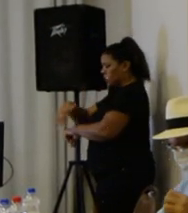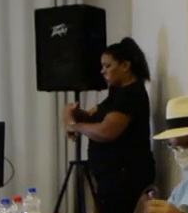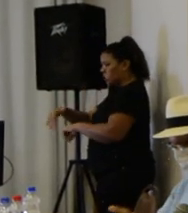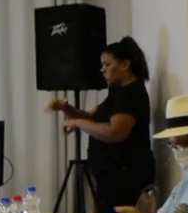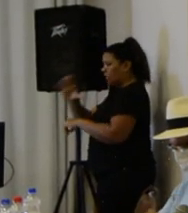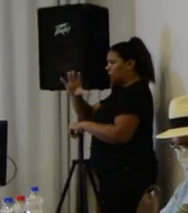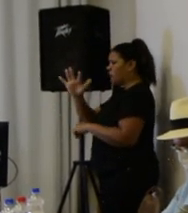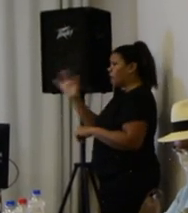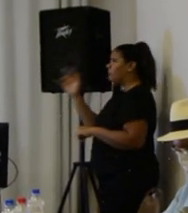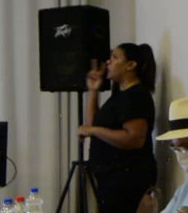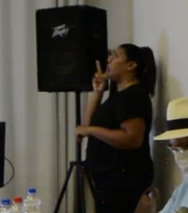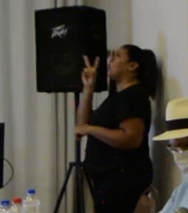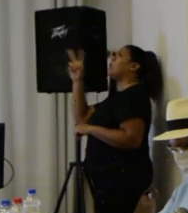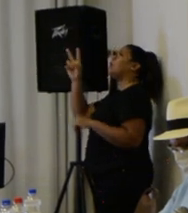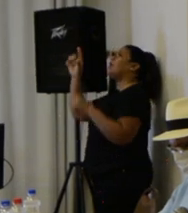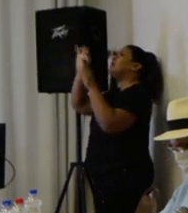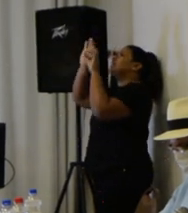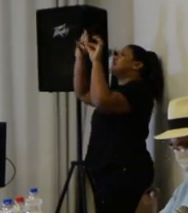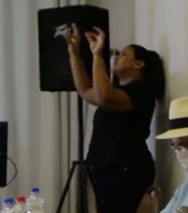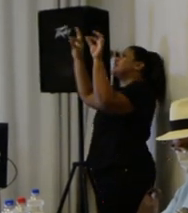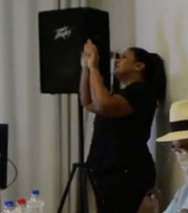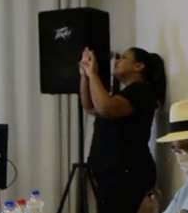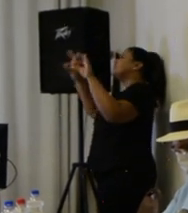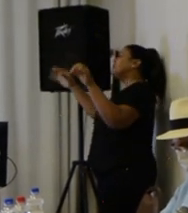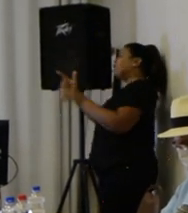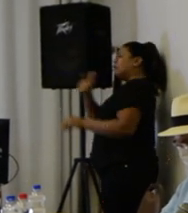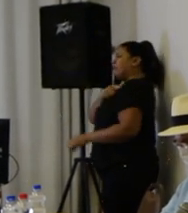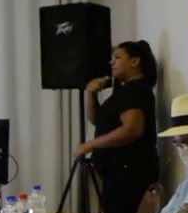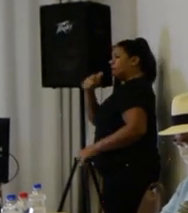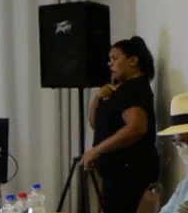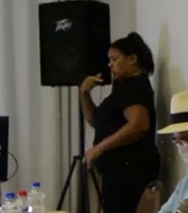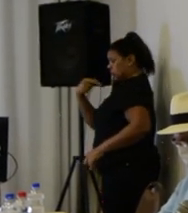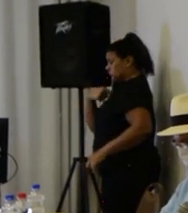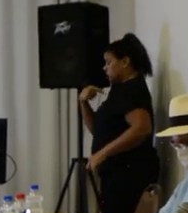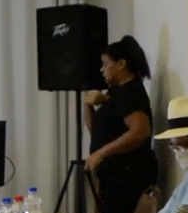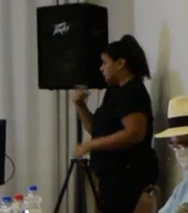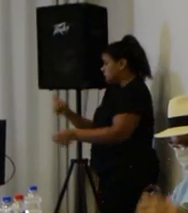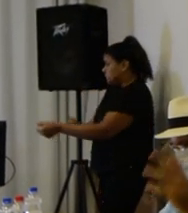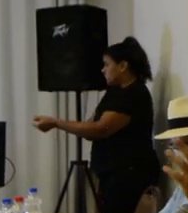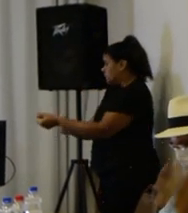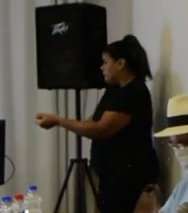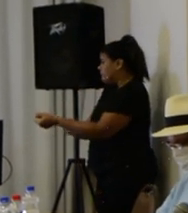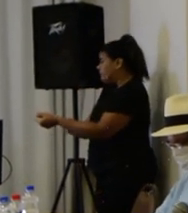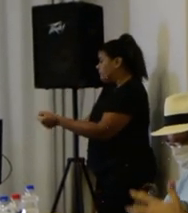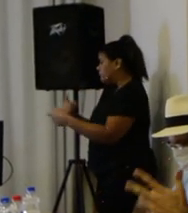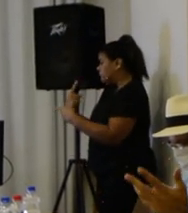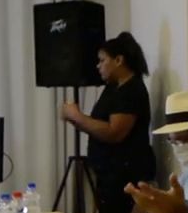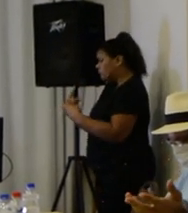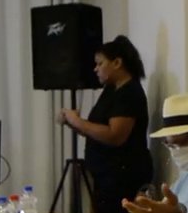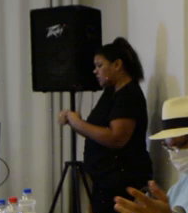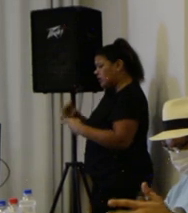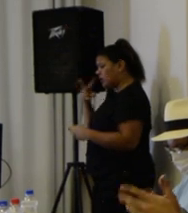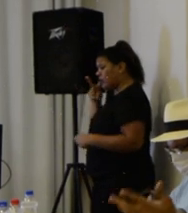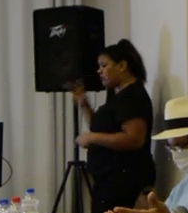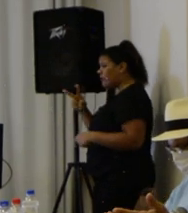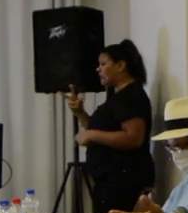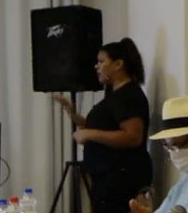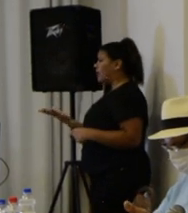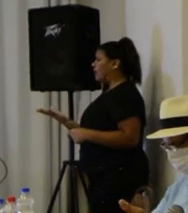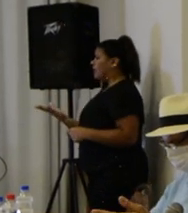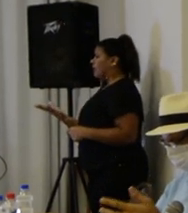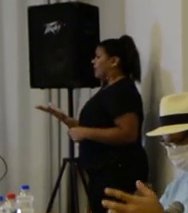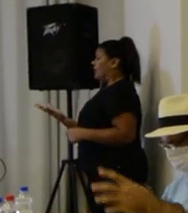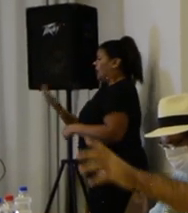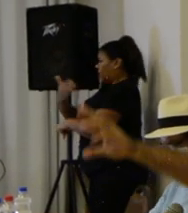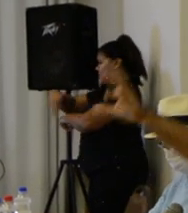para cima, e isso me deixa muito estressado, é você ver uma fachada histórica, por exemplo, na época do